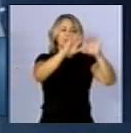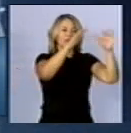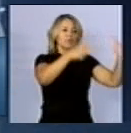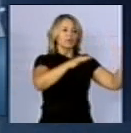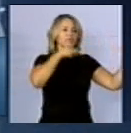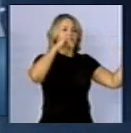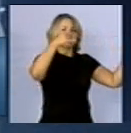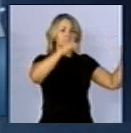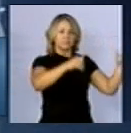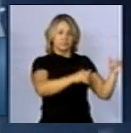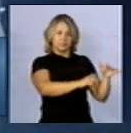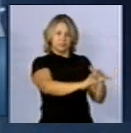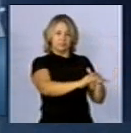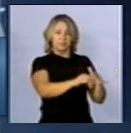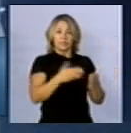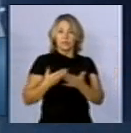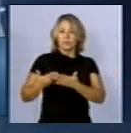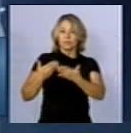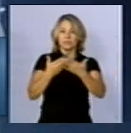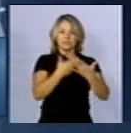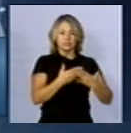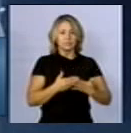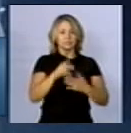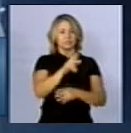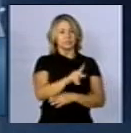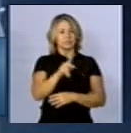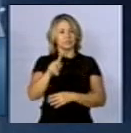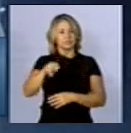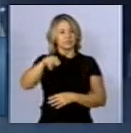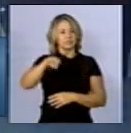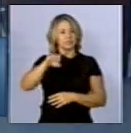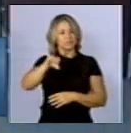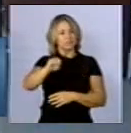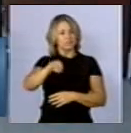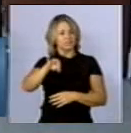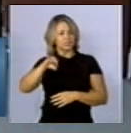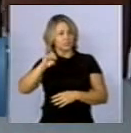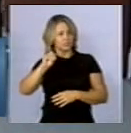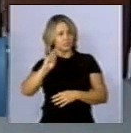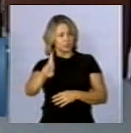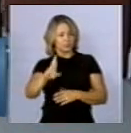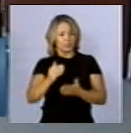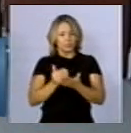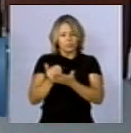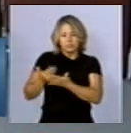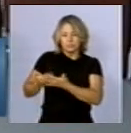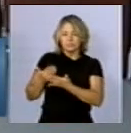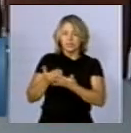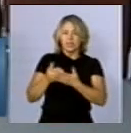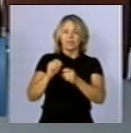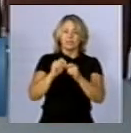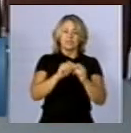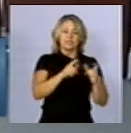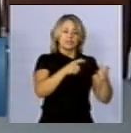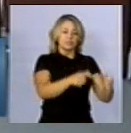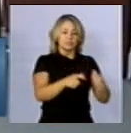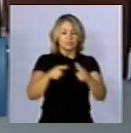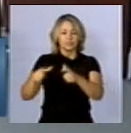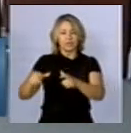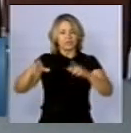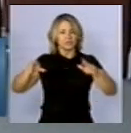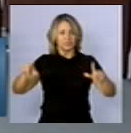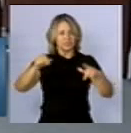eletromagnético o estudo do Professor Nestor ele se baseou ele foi realizado em dois locais de trabalho